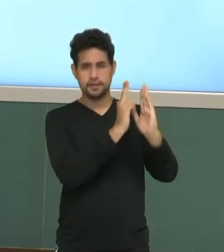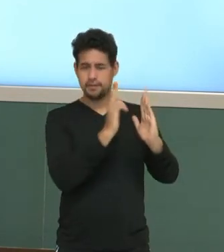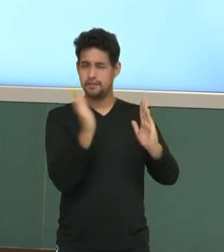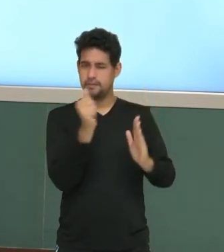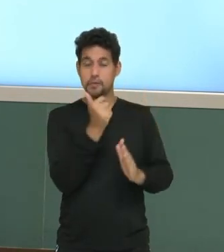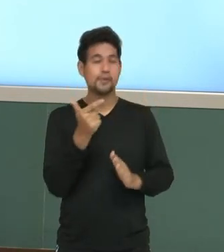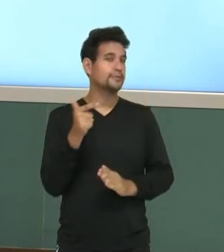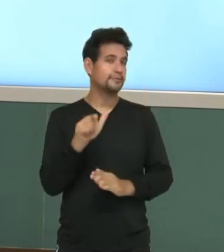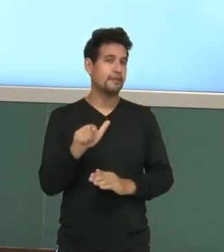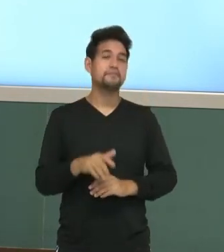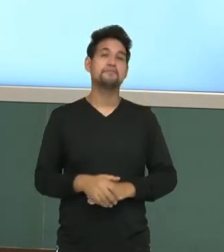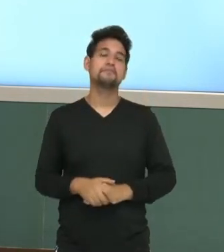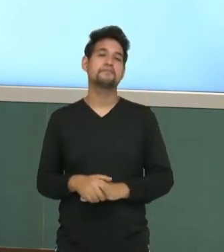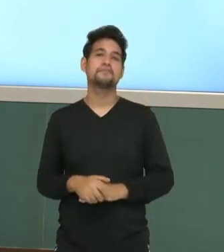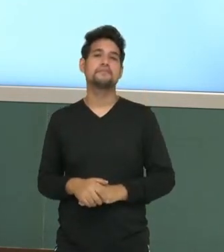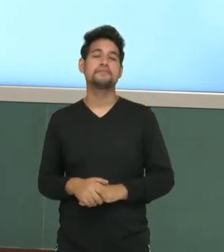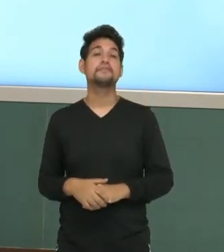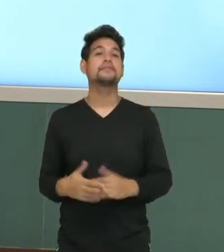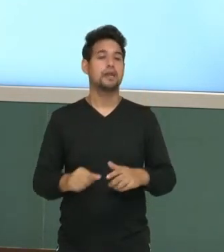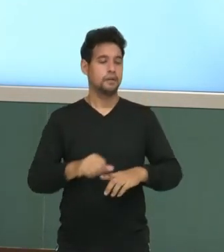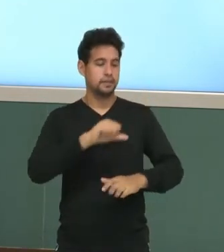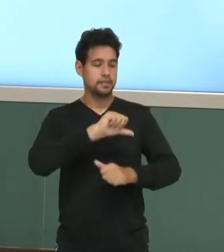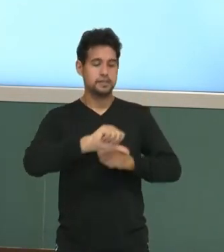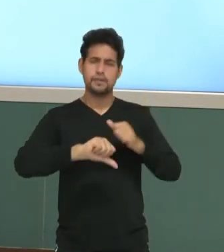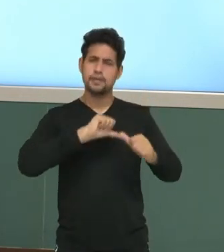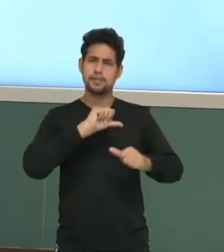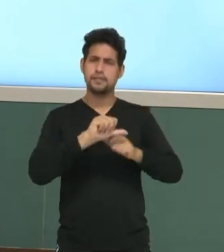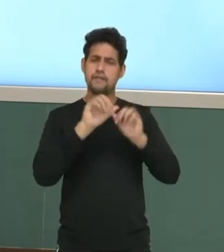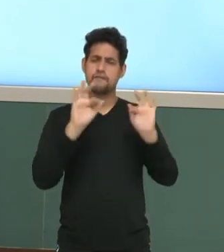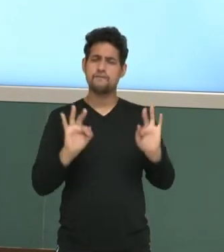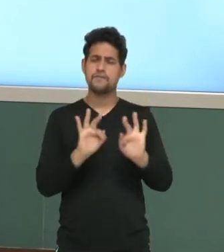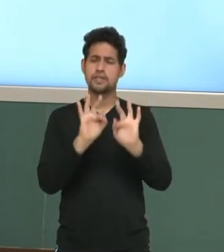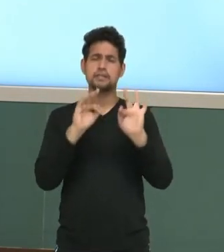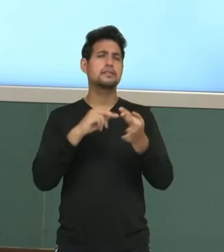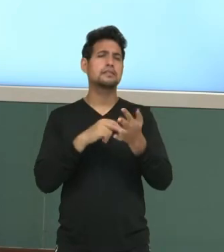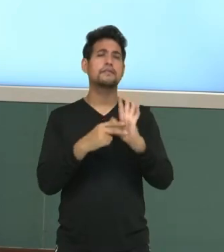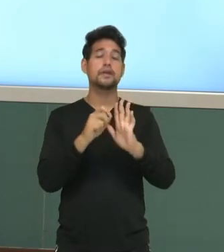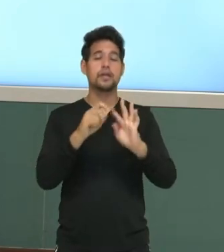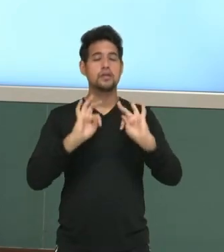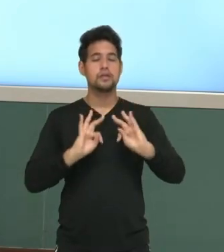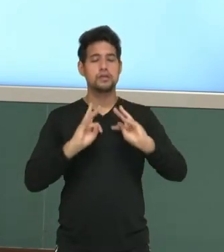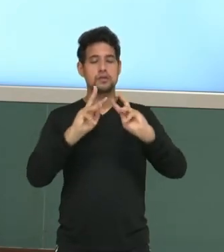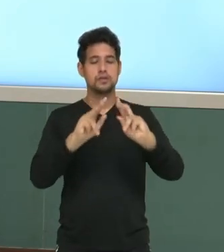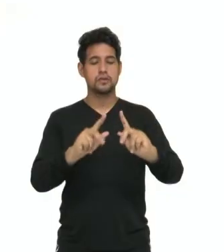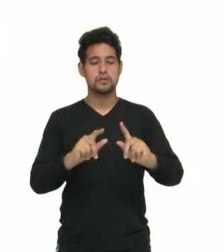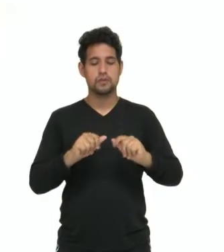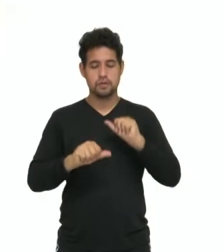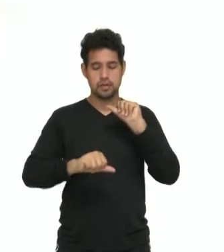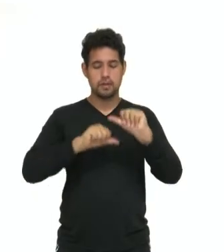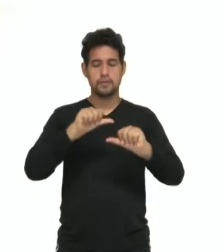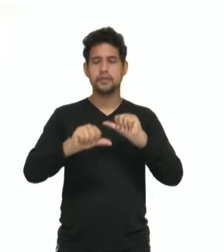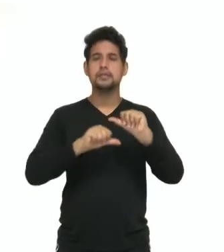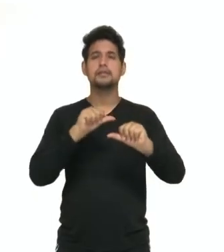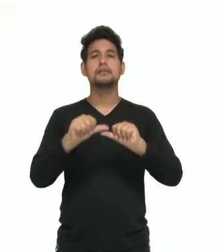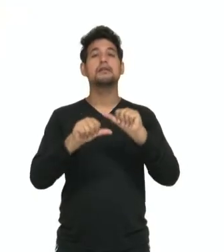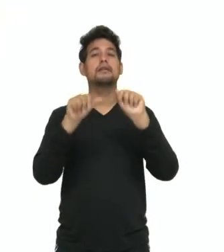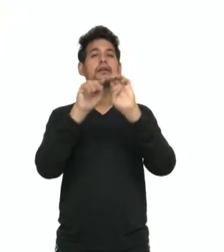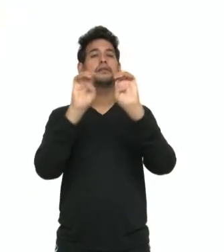continuar? Então, transformação física é toda aquela alteração na